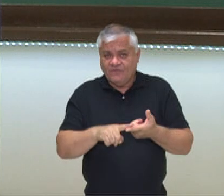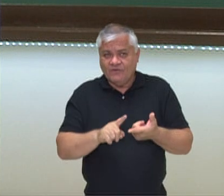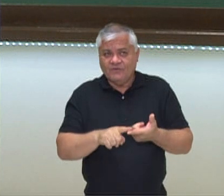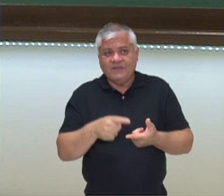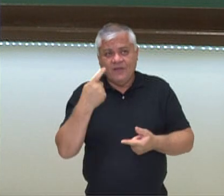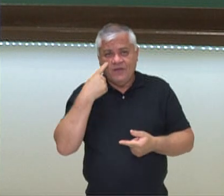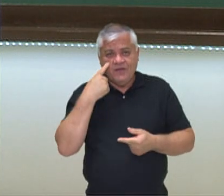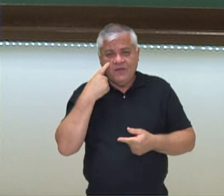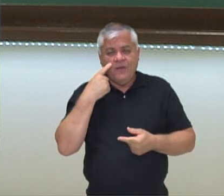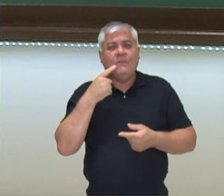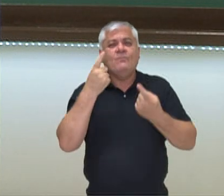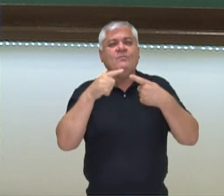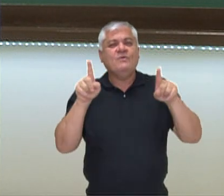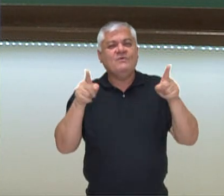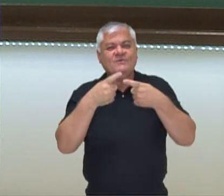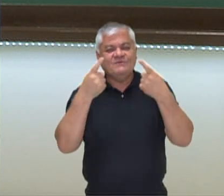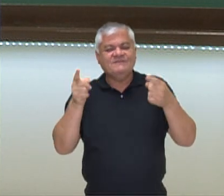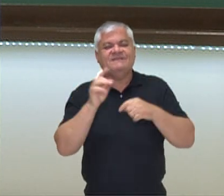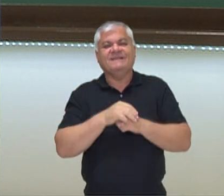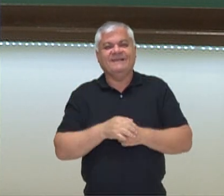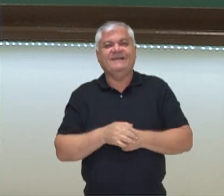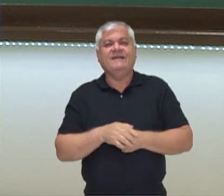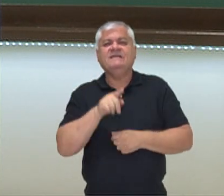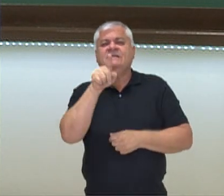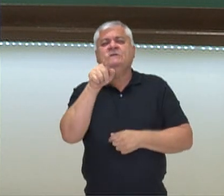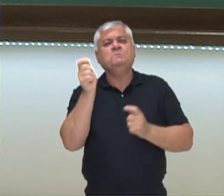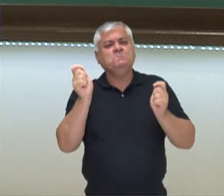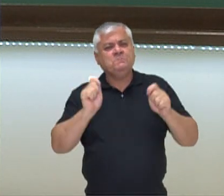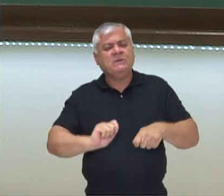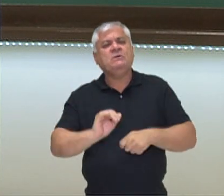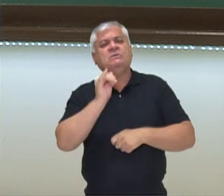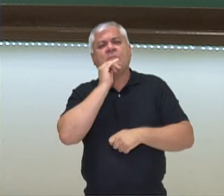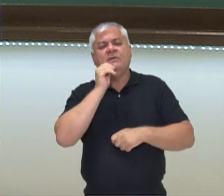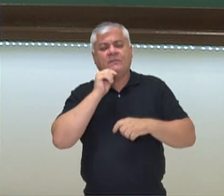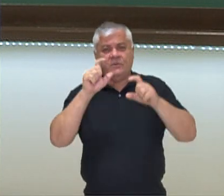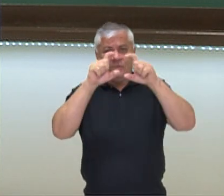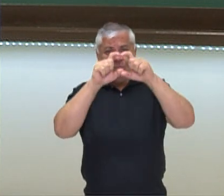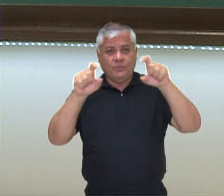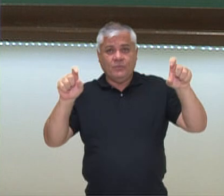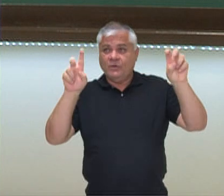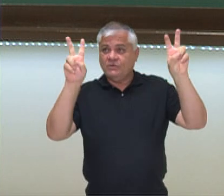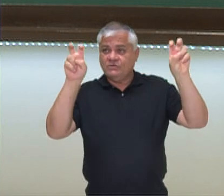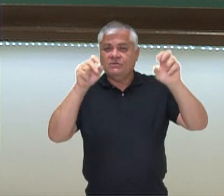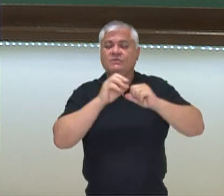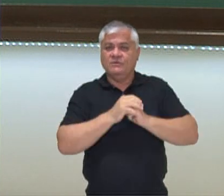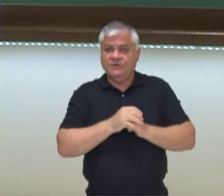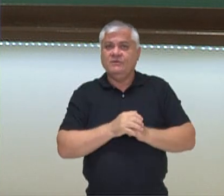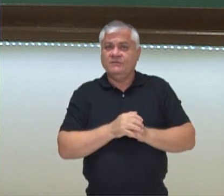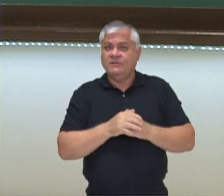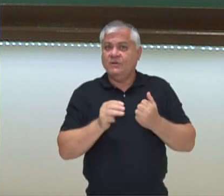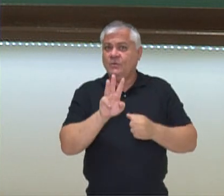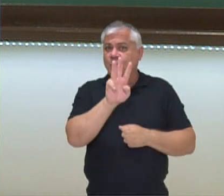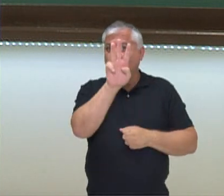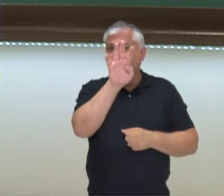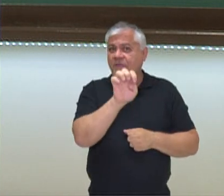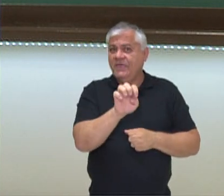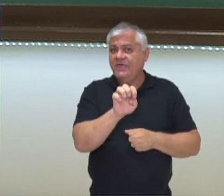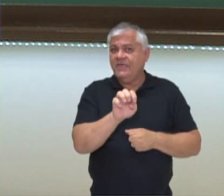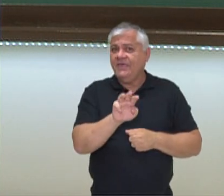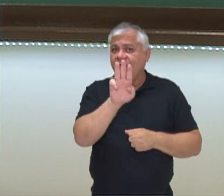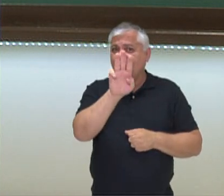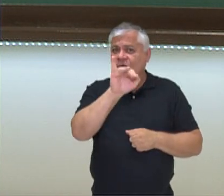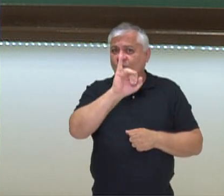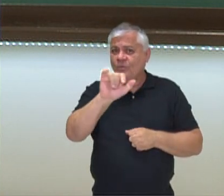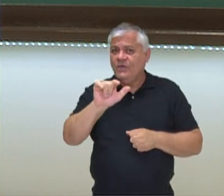Rock You, não é mesmo? Se você quisesse, você podia pegar o próprio título da música. We Will Rock You, nós